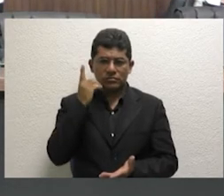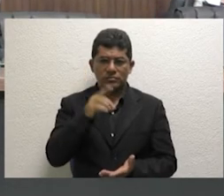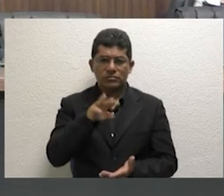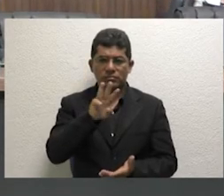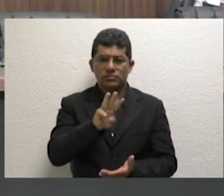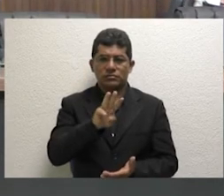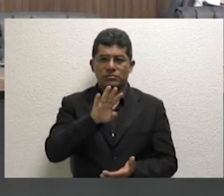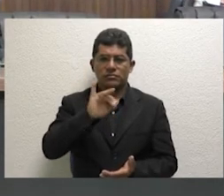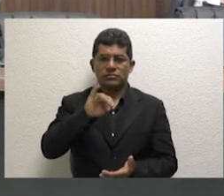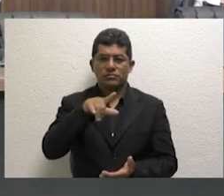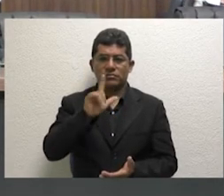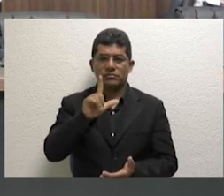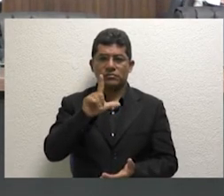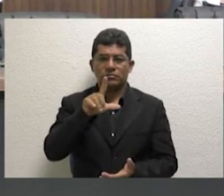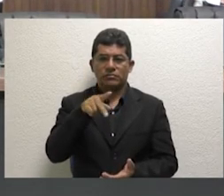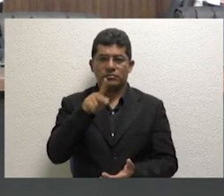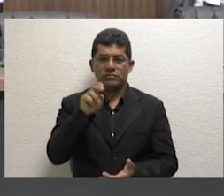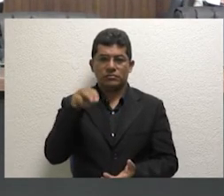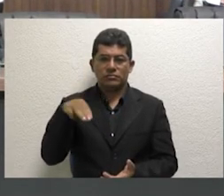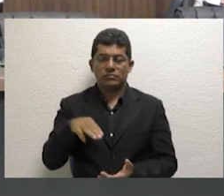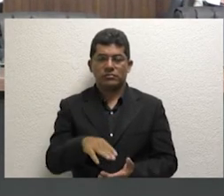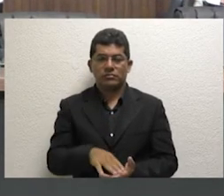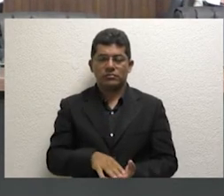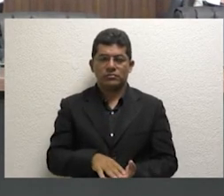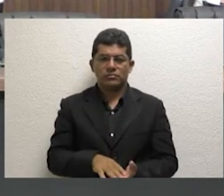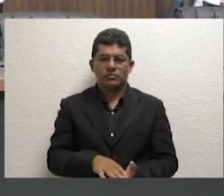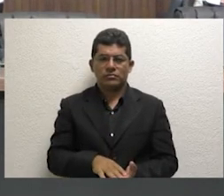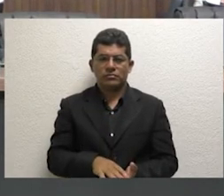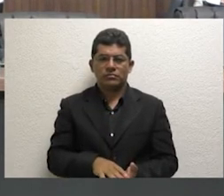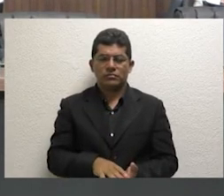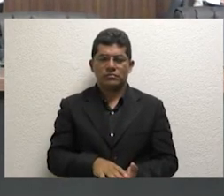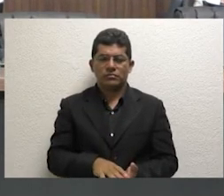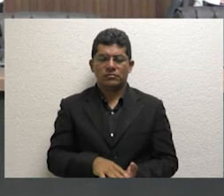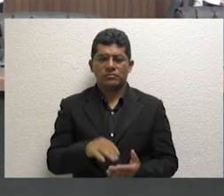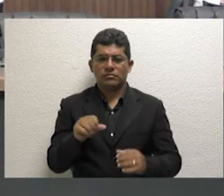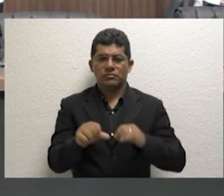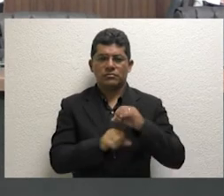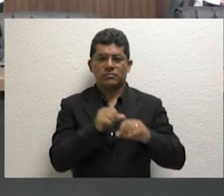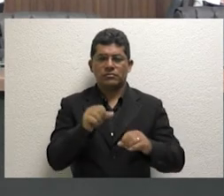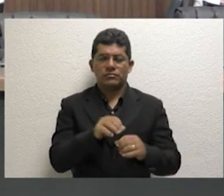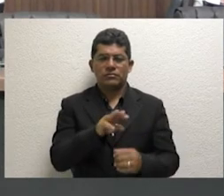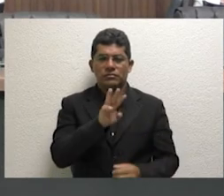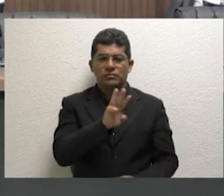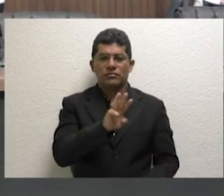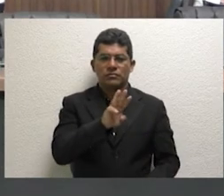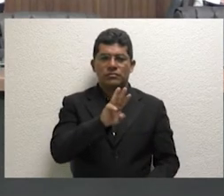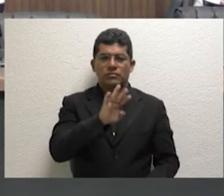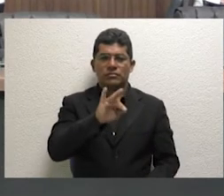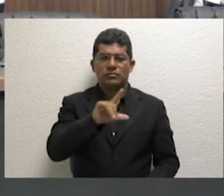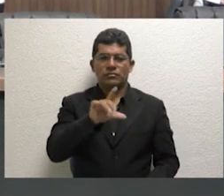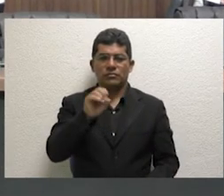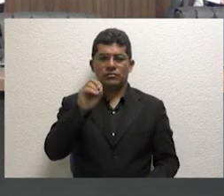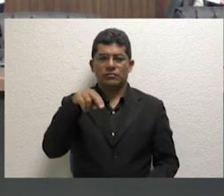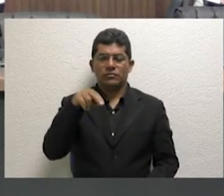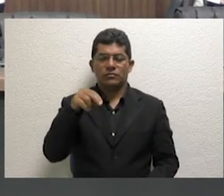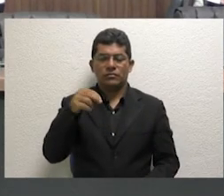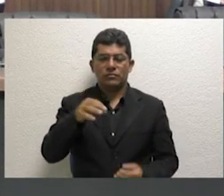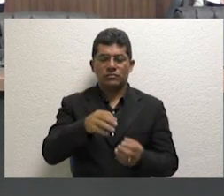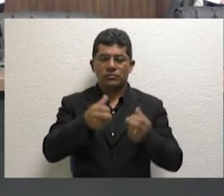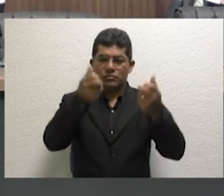eu vou passar para o Wilson fazer as considerações finais fique à vontade tá bom